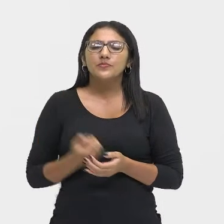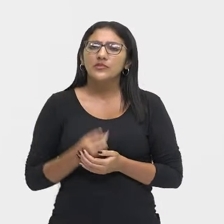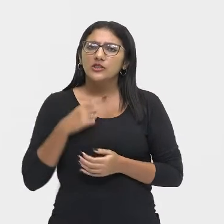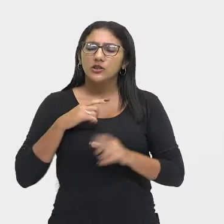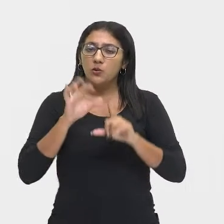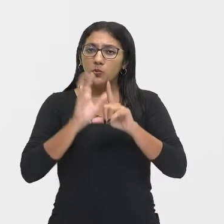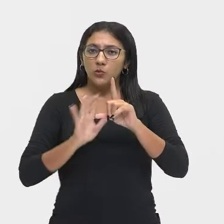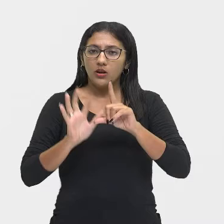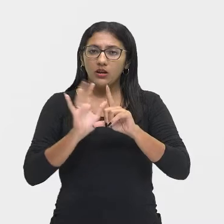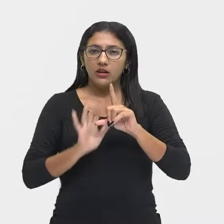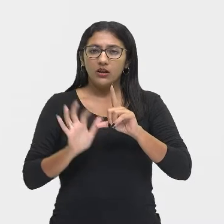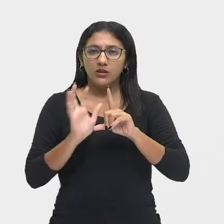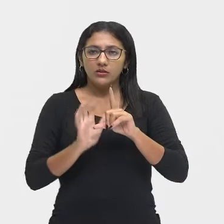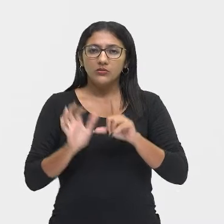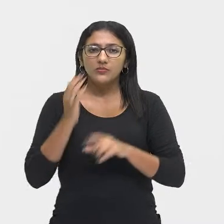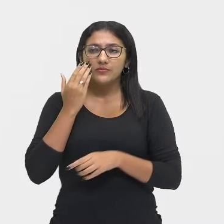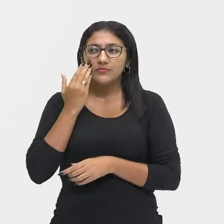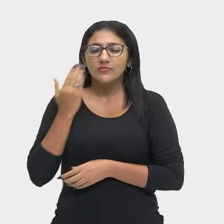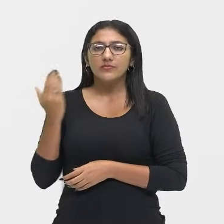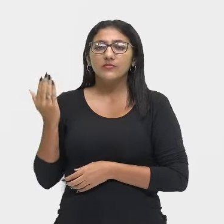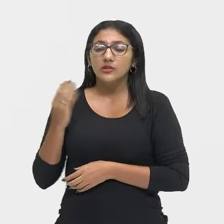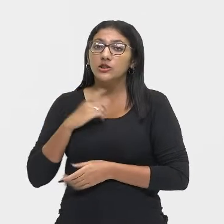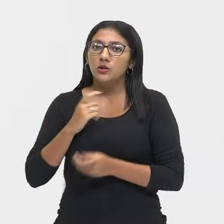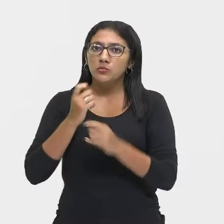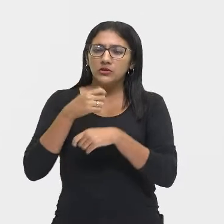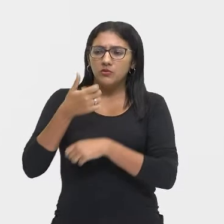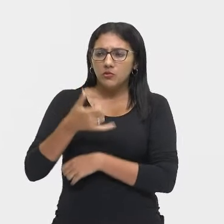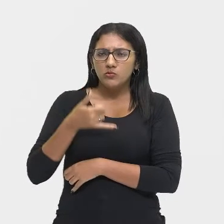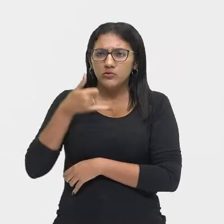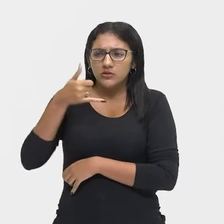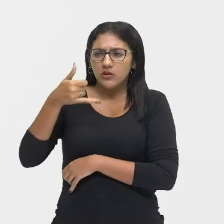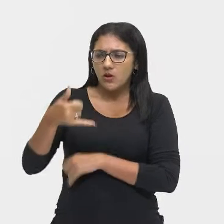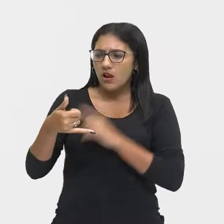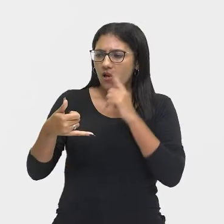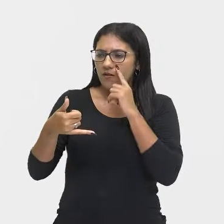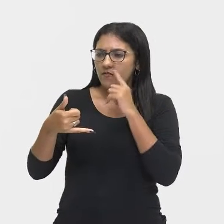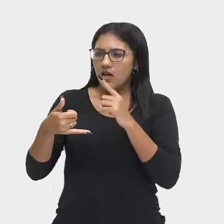QR Code onde vocês vão poder conferir, né,